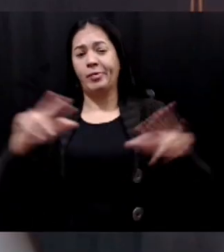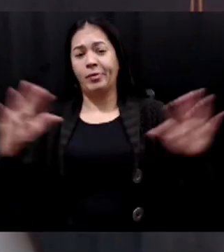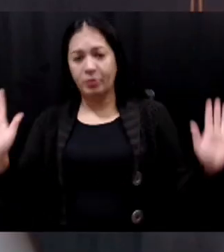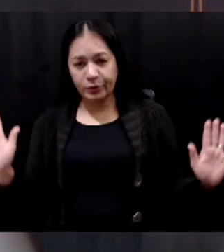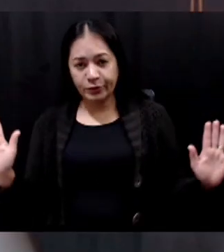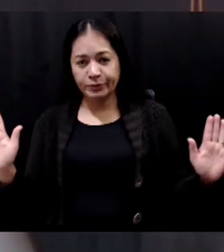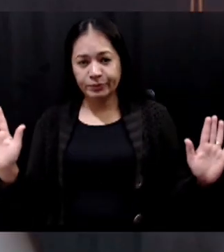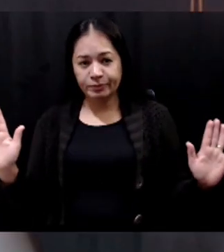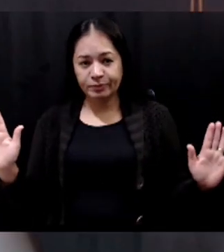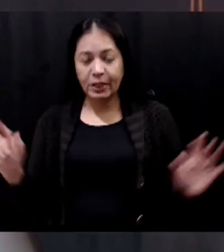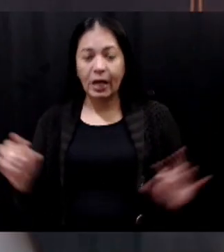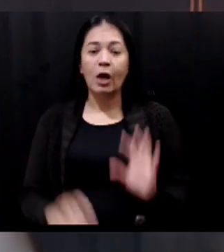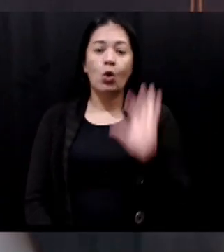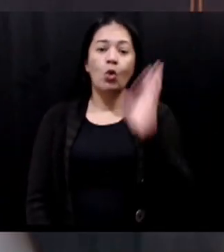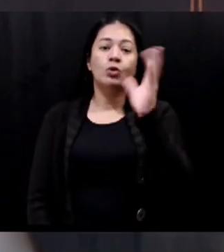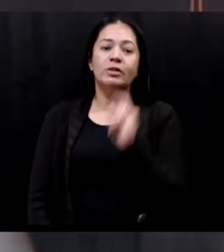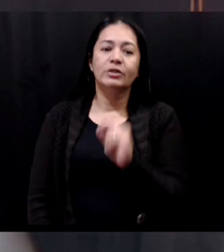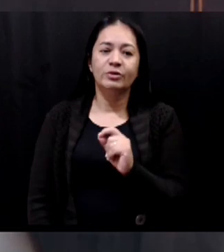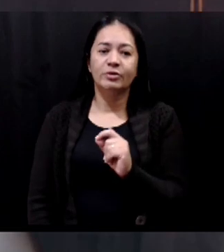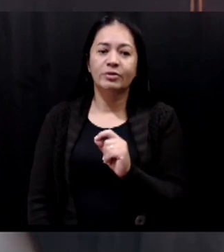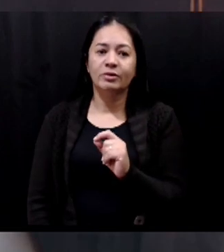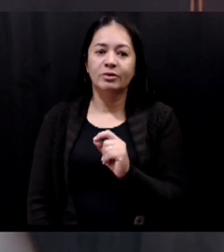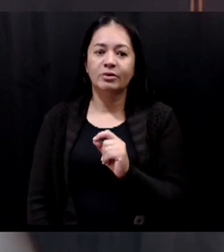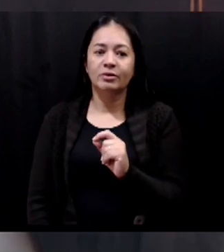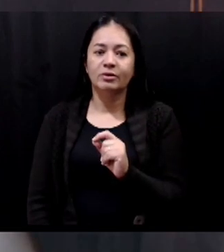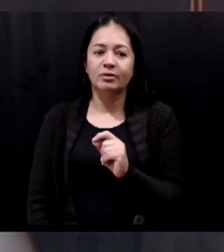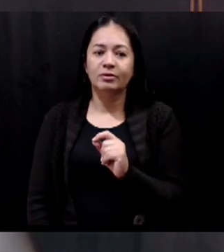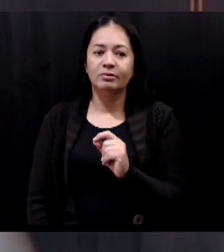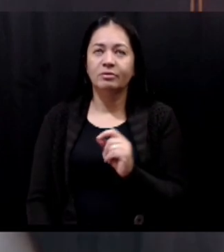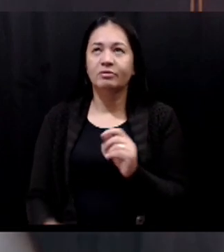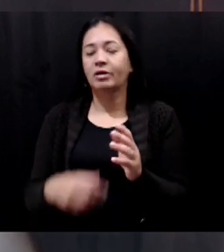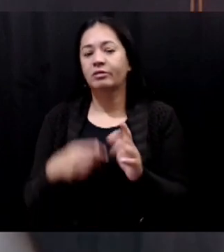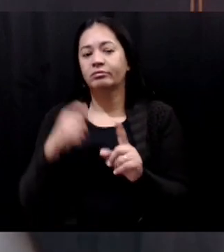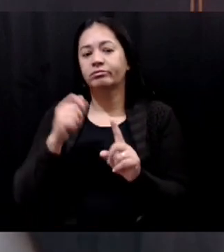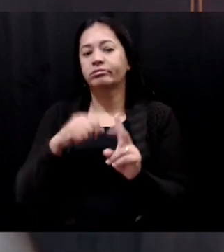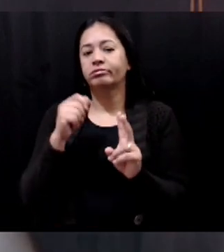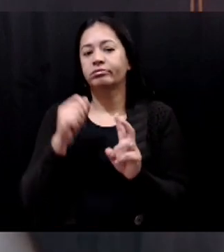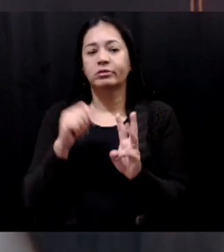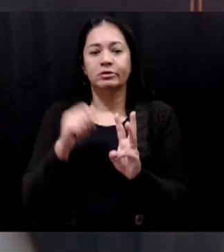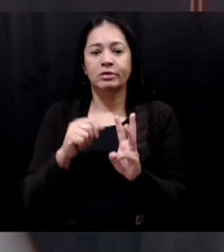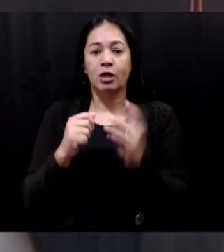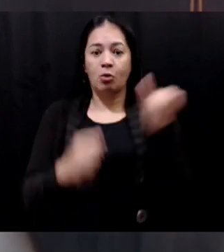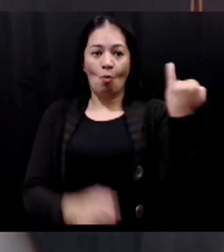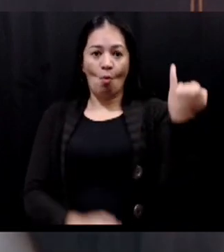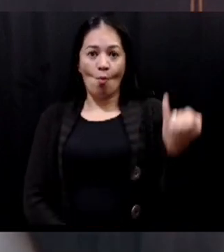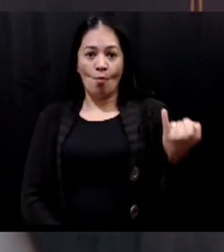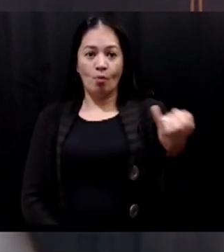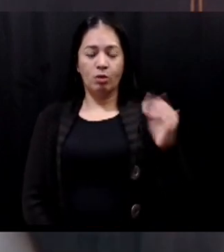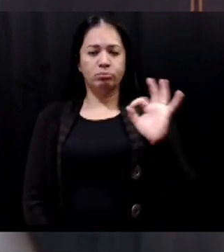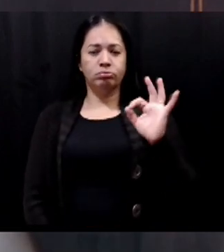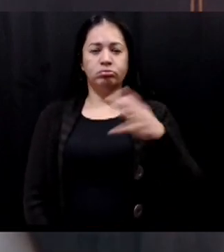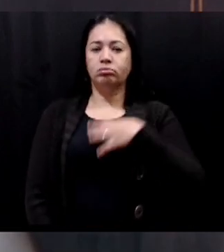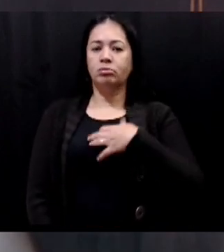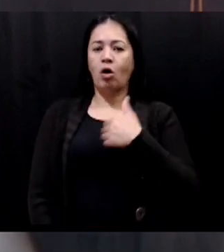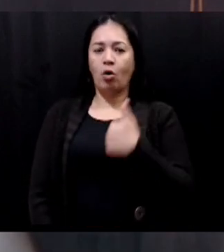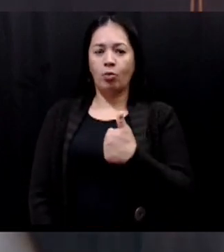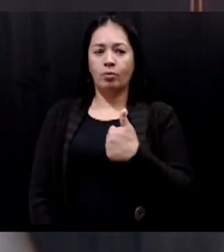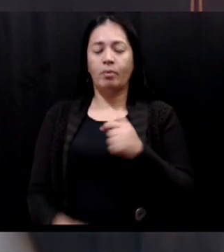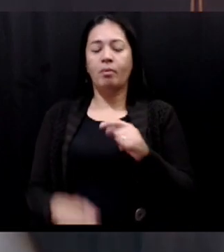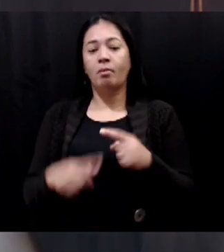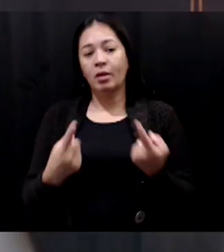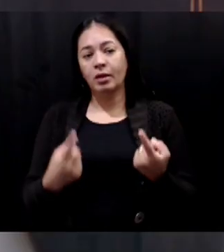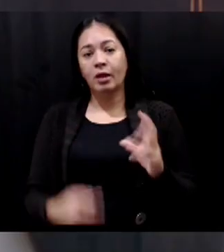acontece? Consegue seguir essa dieta aí por 1, 2, 3 meses, emagrece, fica se sentindo super bem. Só que o que acontece?